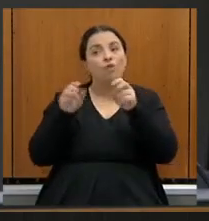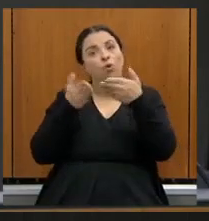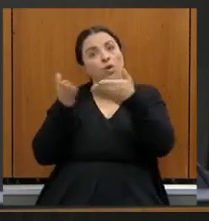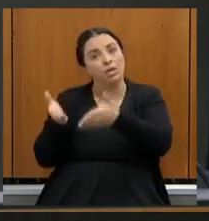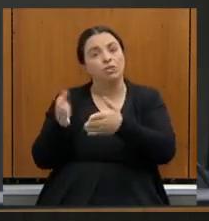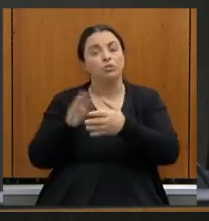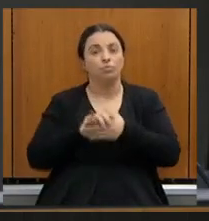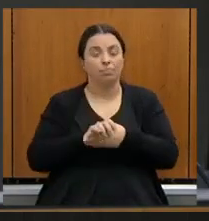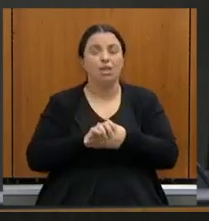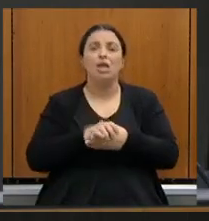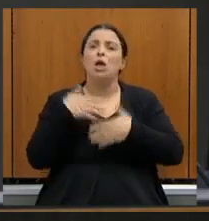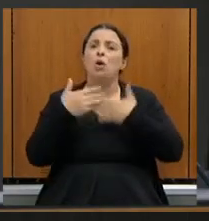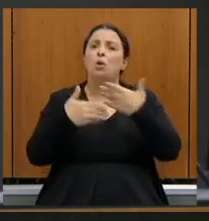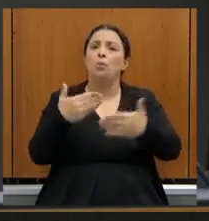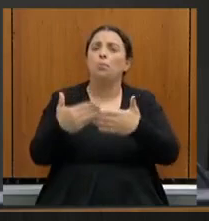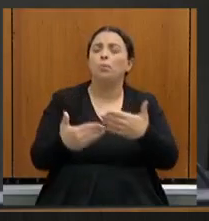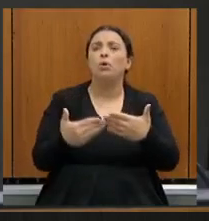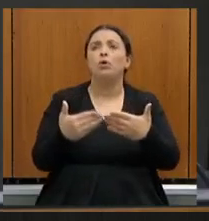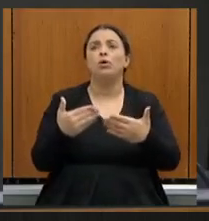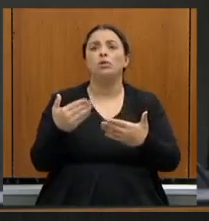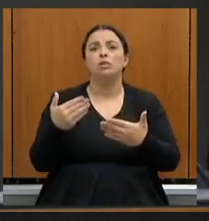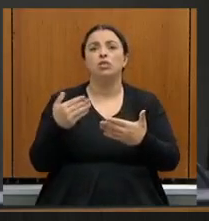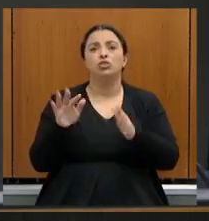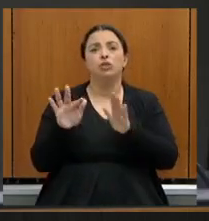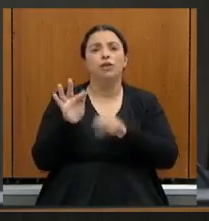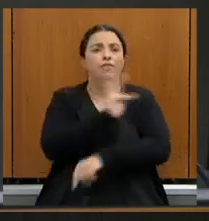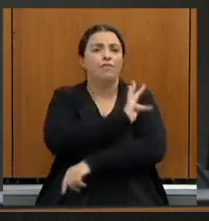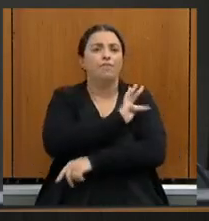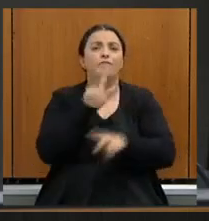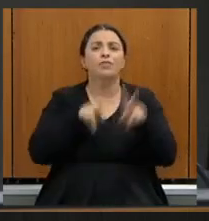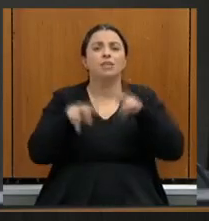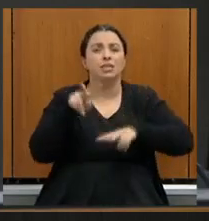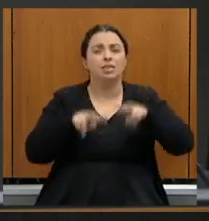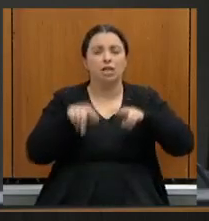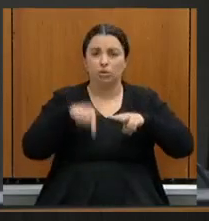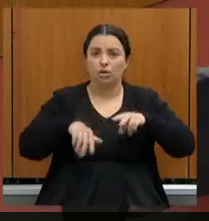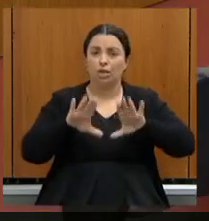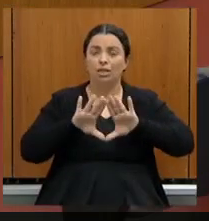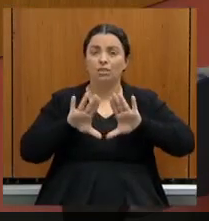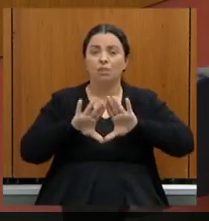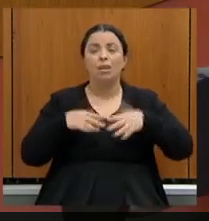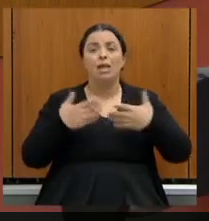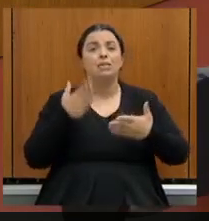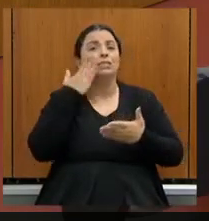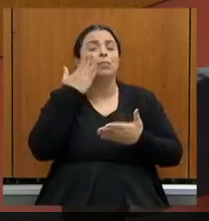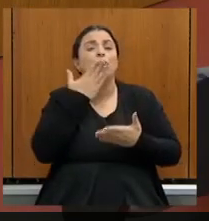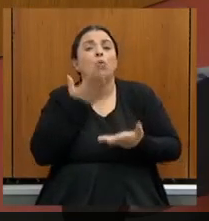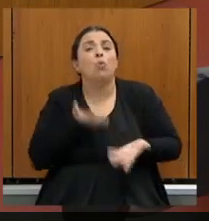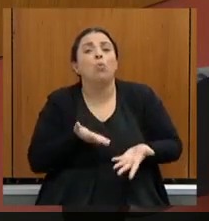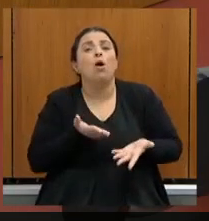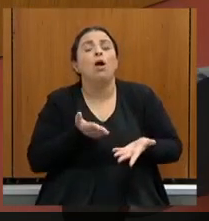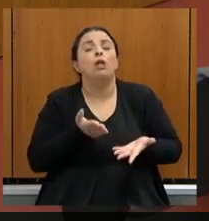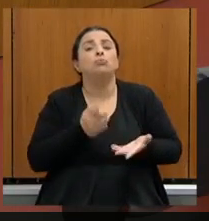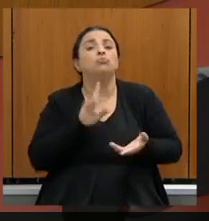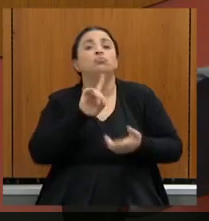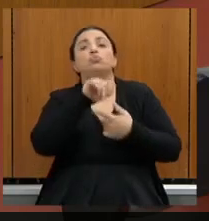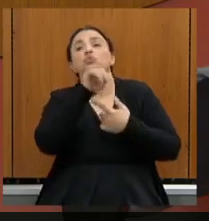processo de fiscalização do Poder Legislativo, quando, datas, até qual período,